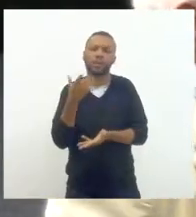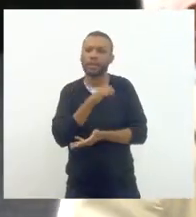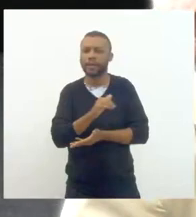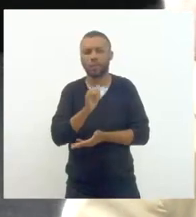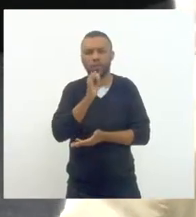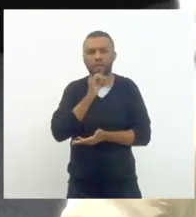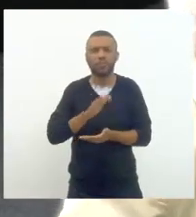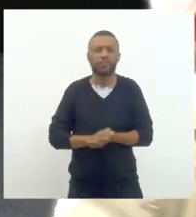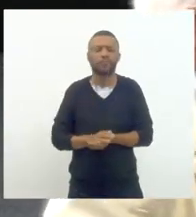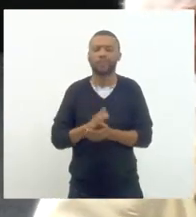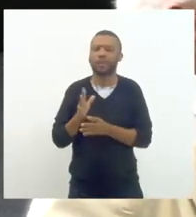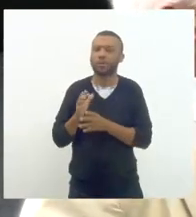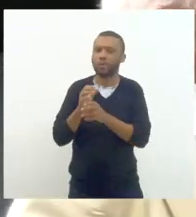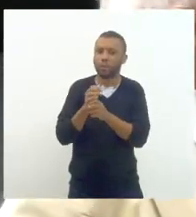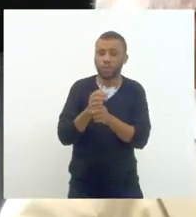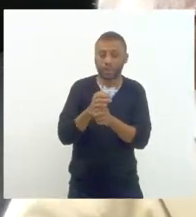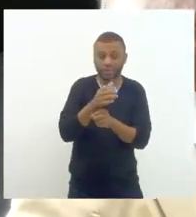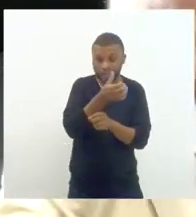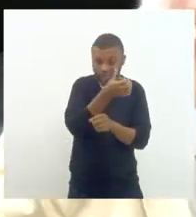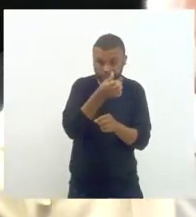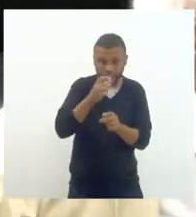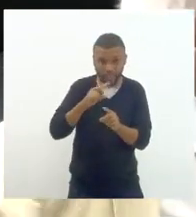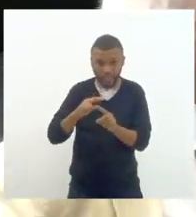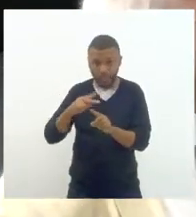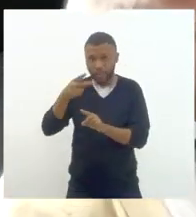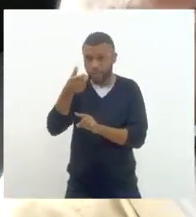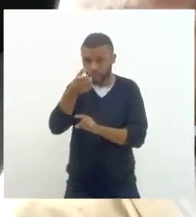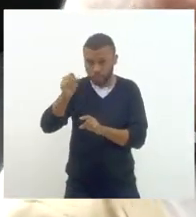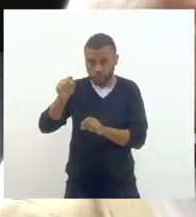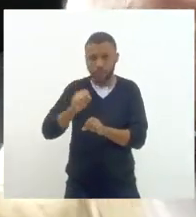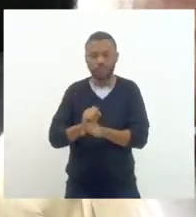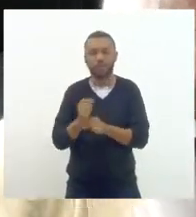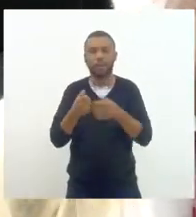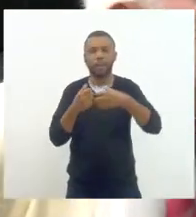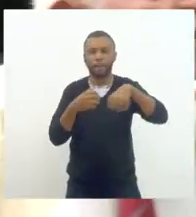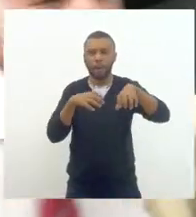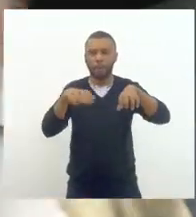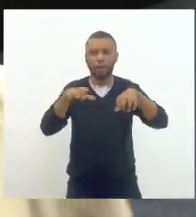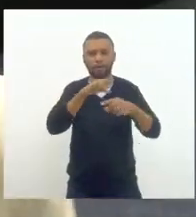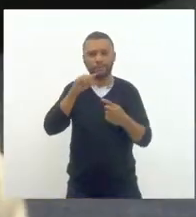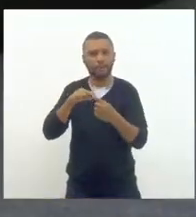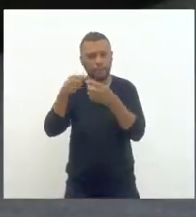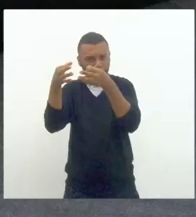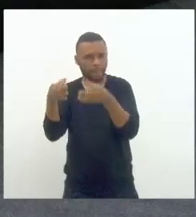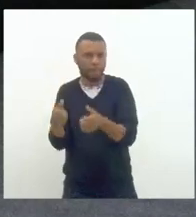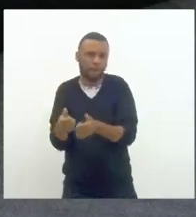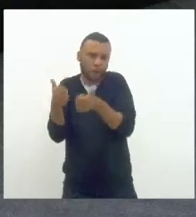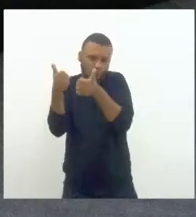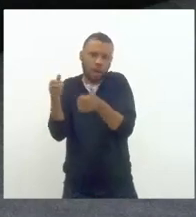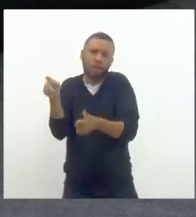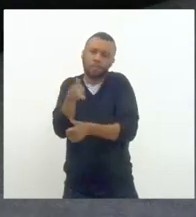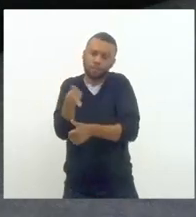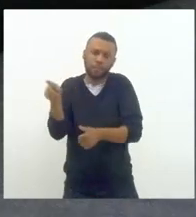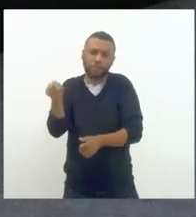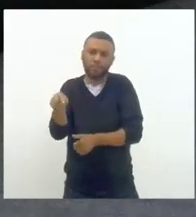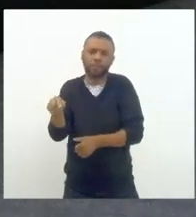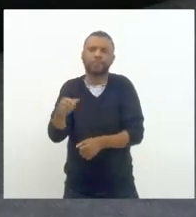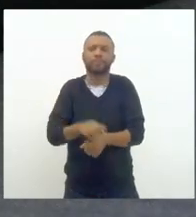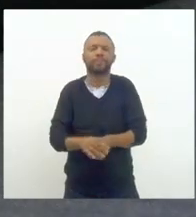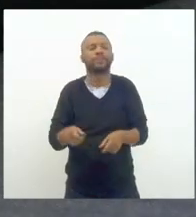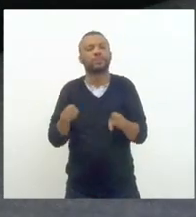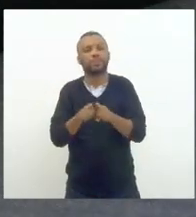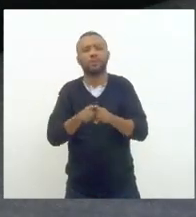de 16 para 18 horas, você está fazendo uma divisão que faz mais sentido tanto para o professor quanto para uma